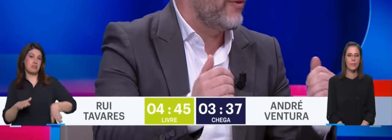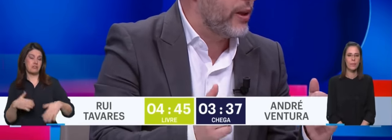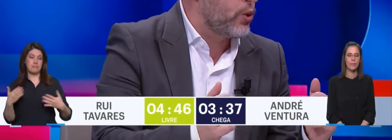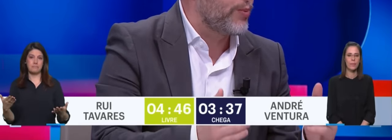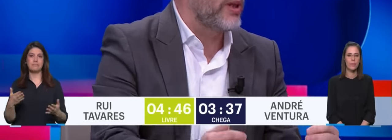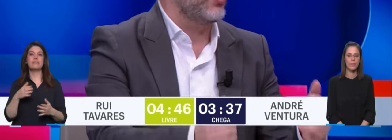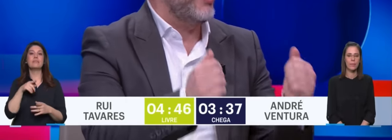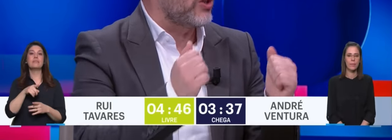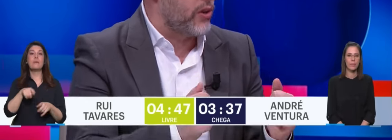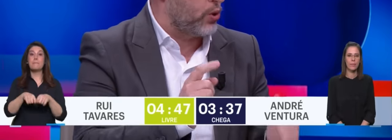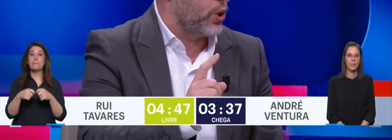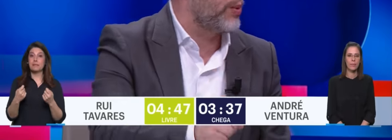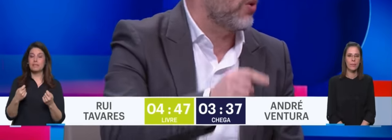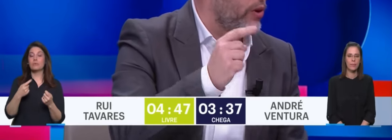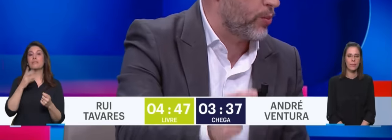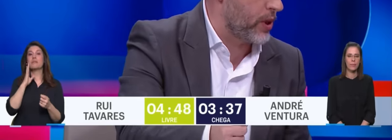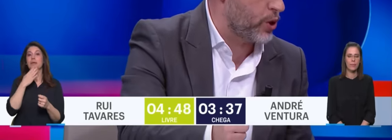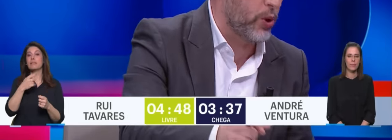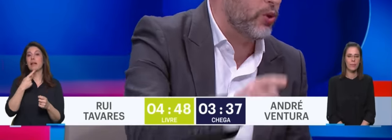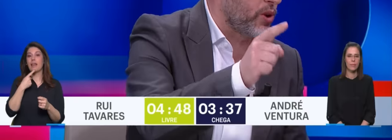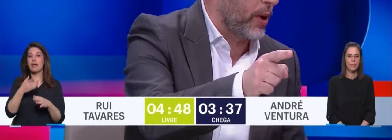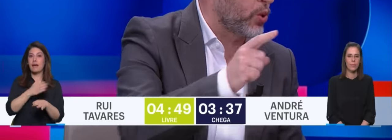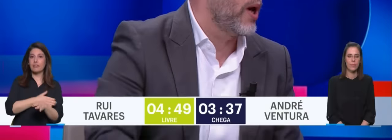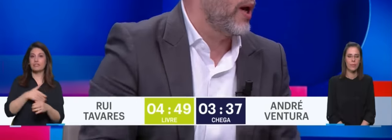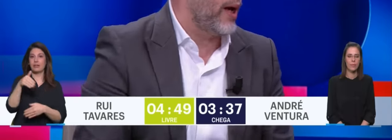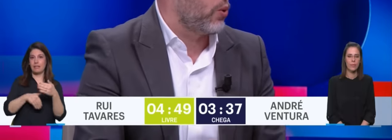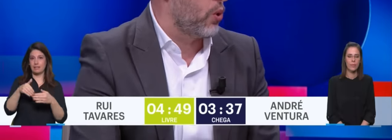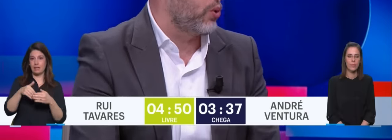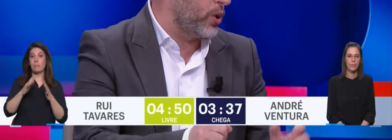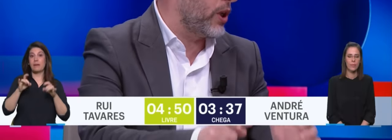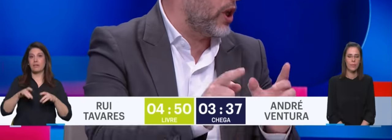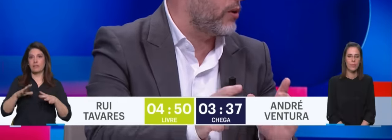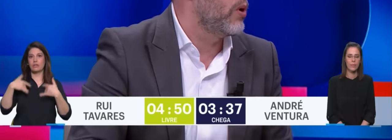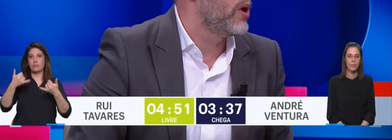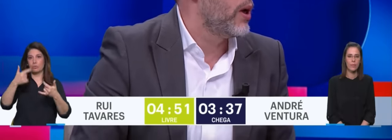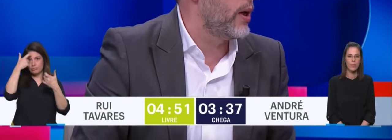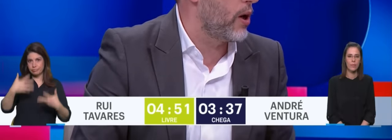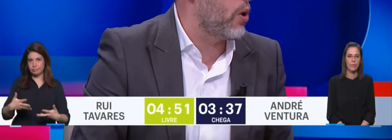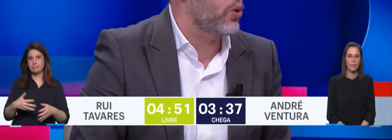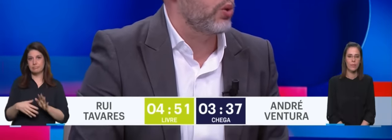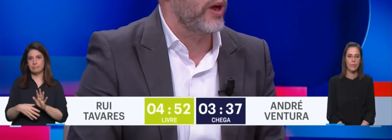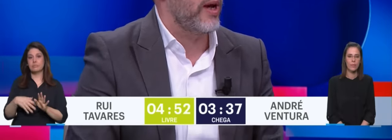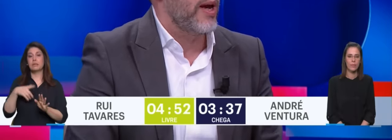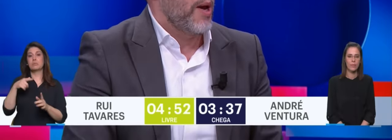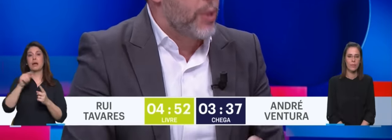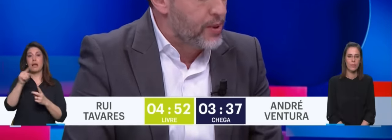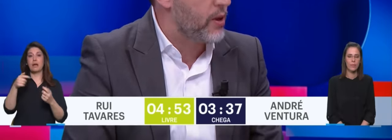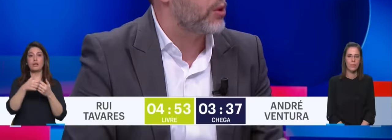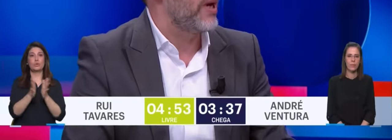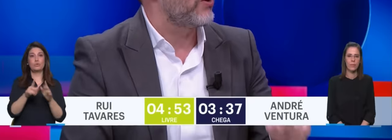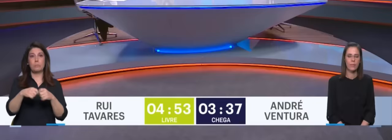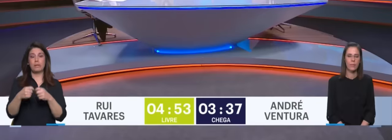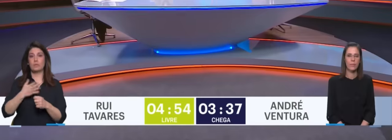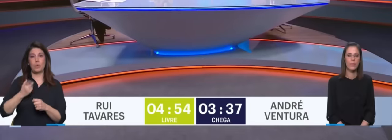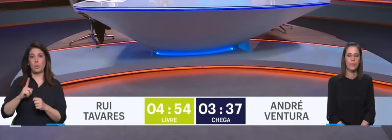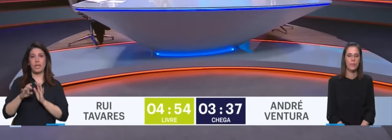tiverem dito os partidos antes das eleições para não haver surpresas depois e o que sabemos é que todos rejeitam eh acordos com o chega Mas precisamos